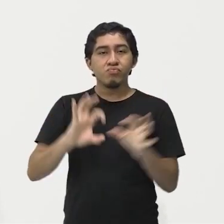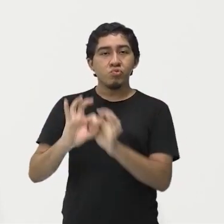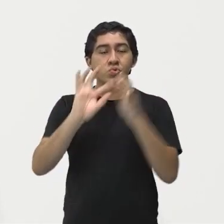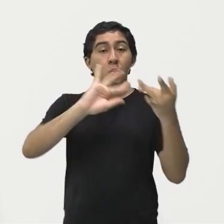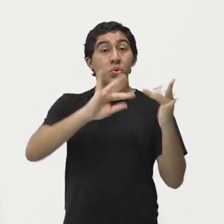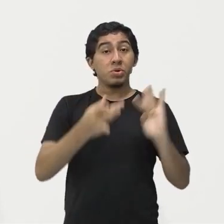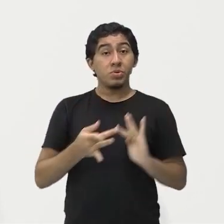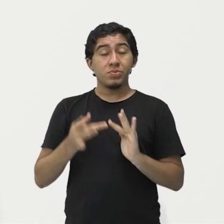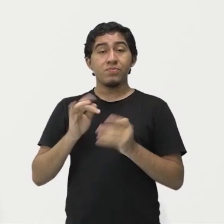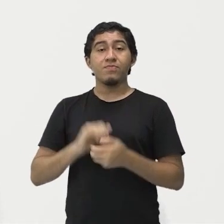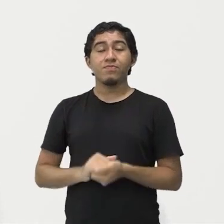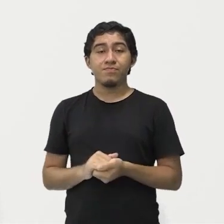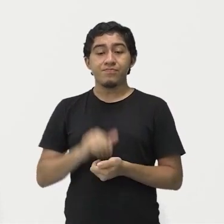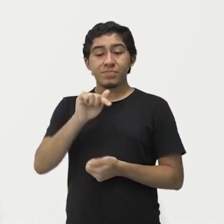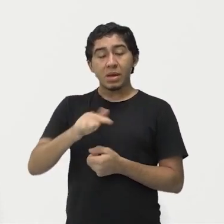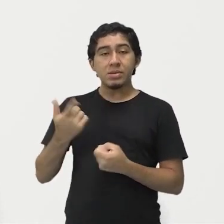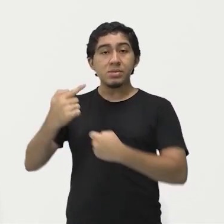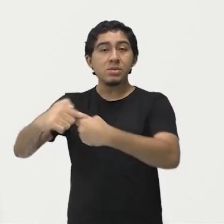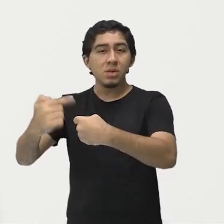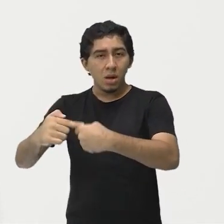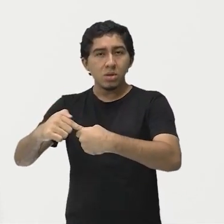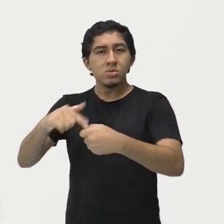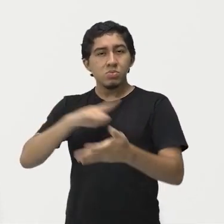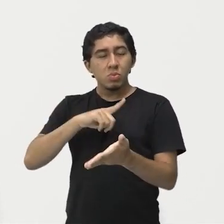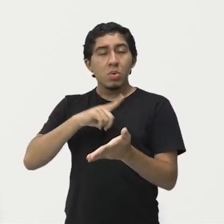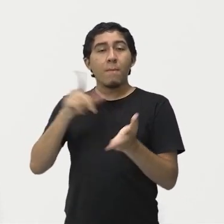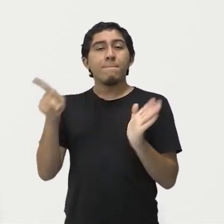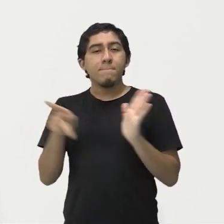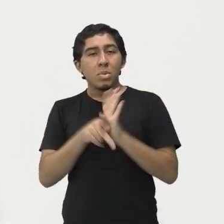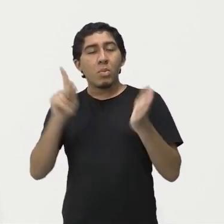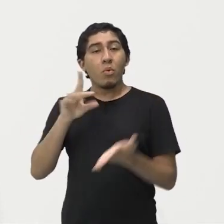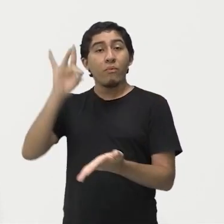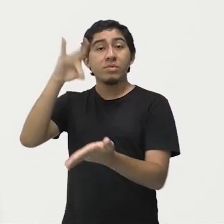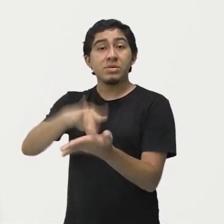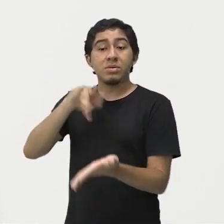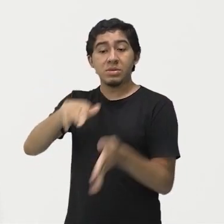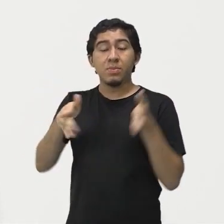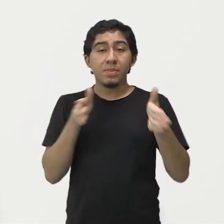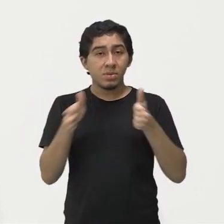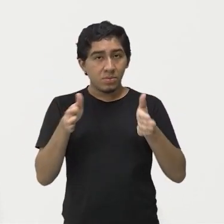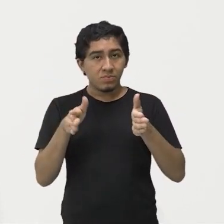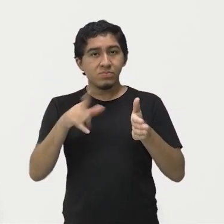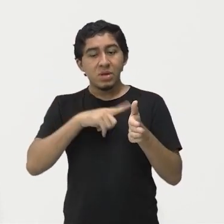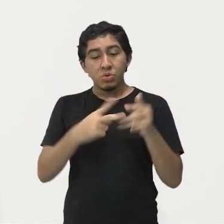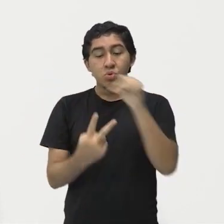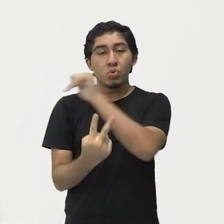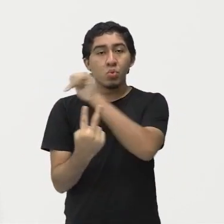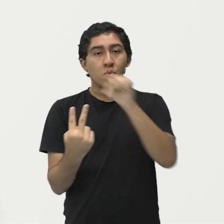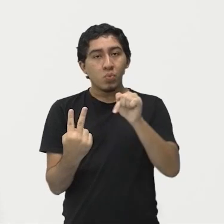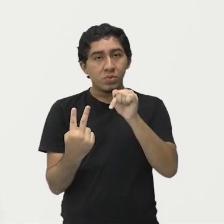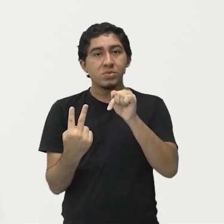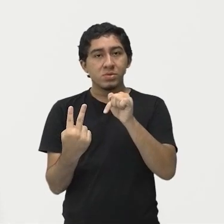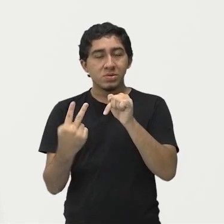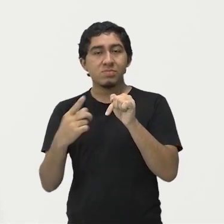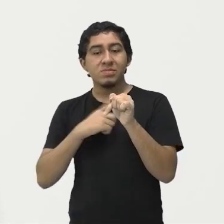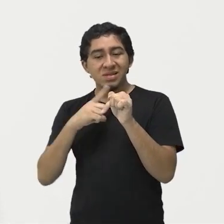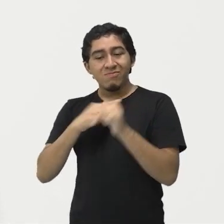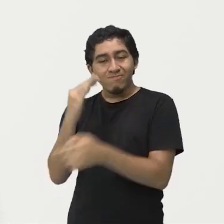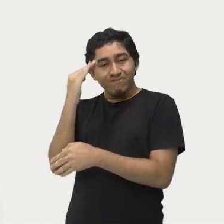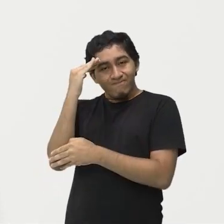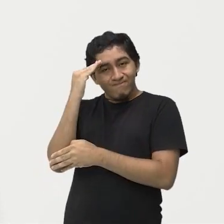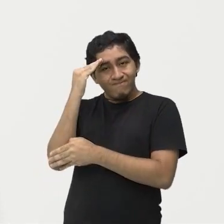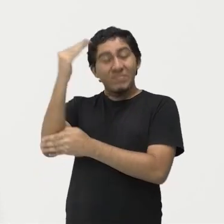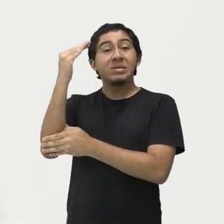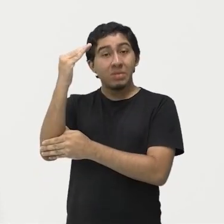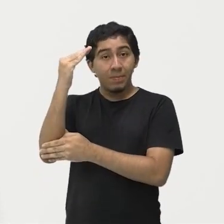consolidam ali no período arcaico, nós vamos ter duas que vão se destacar de maneira